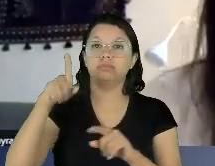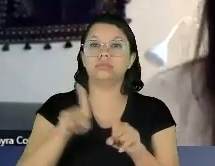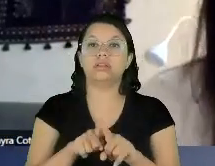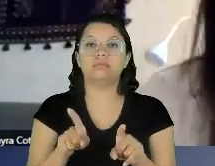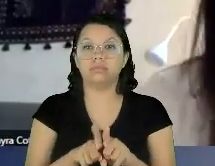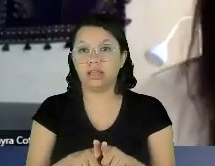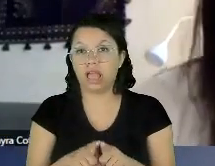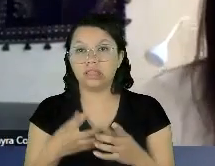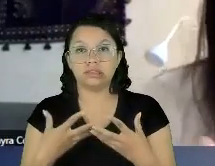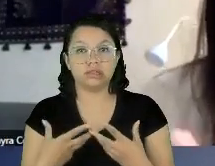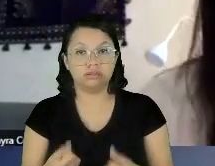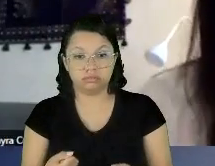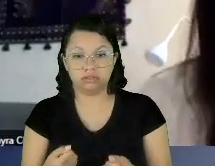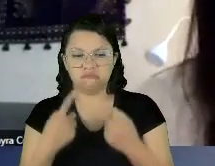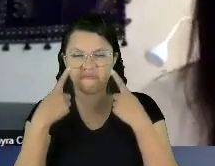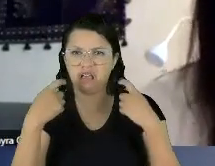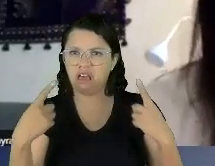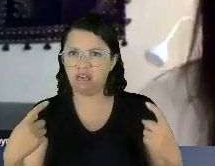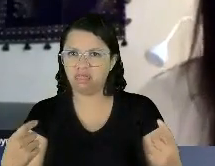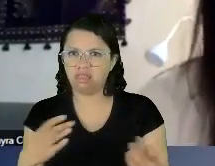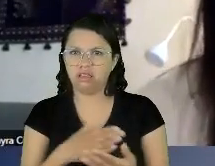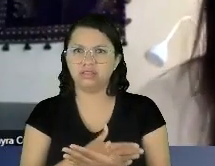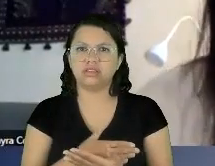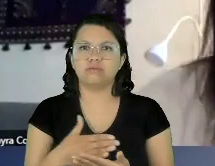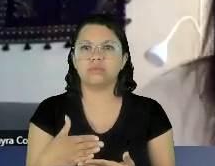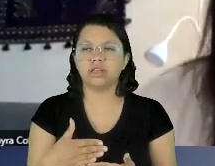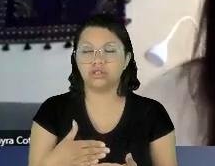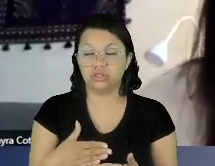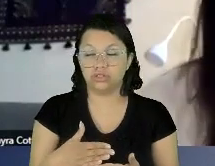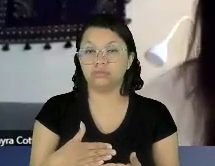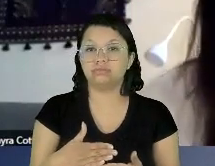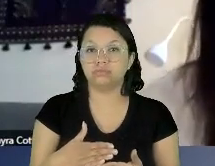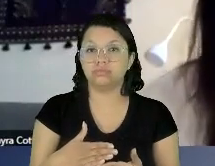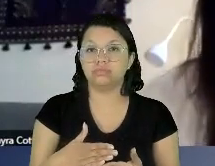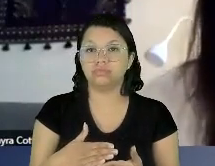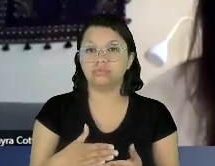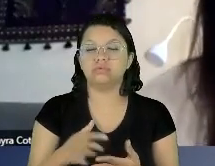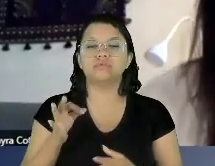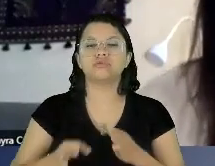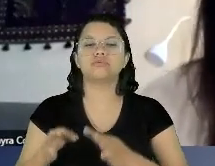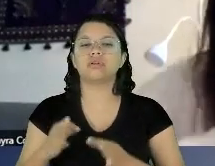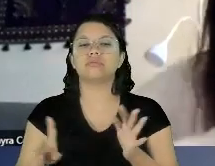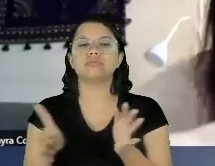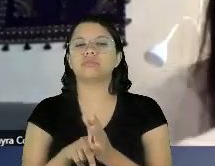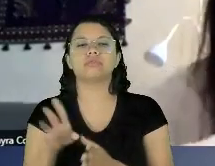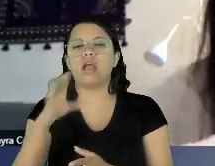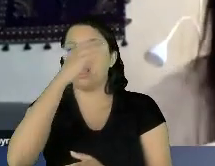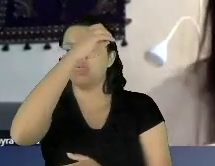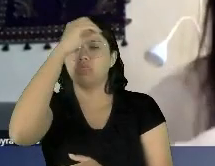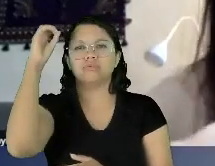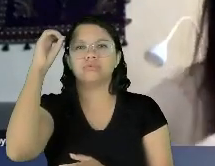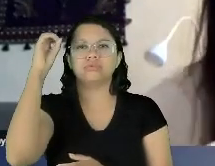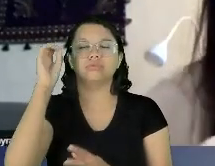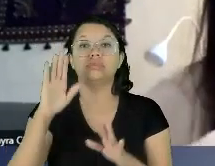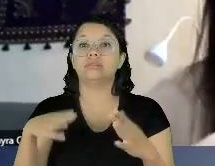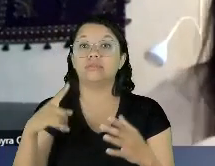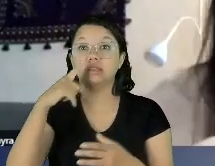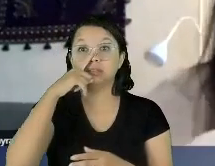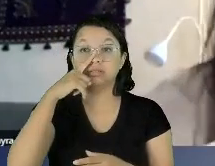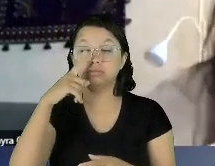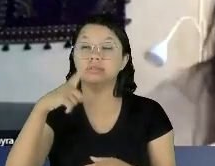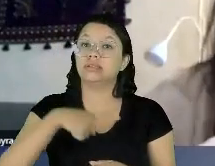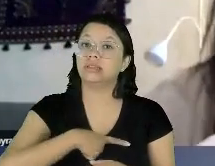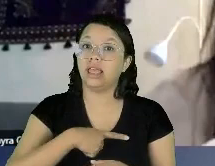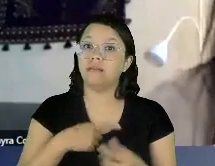acabar legitimizando condutas violentas de homens brancos a partir de julgamentos de inocência. Então, isso é um risco muito grave que a